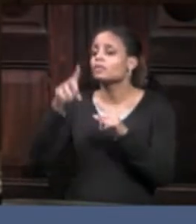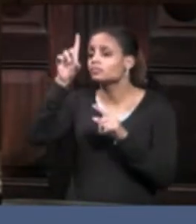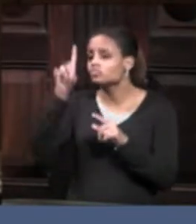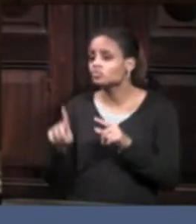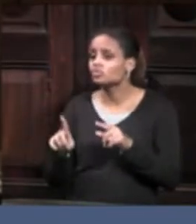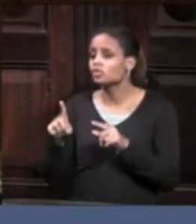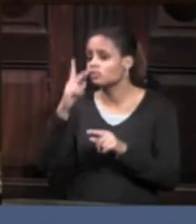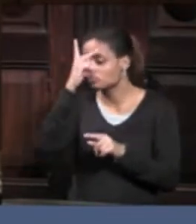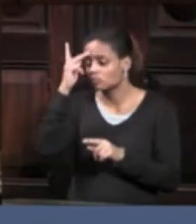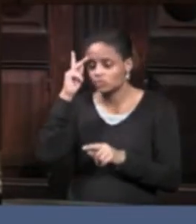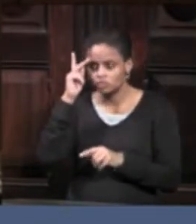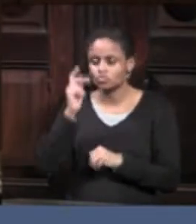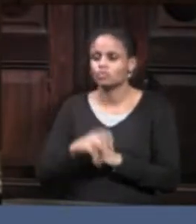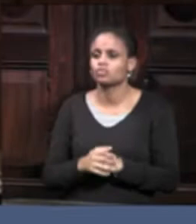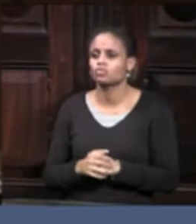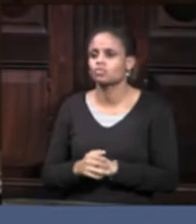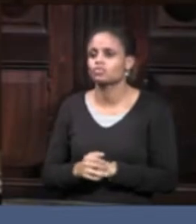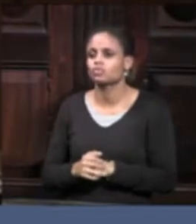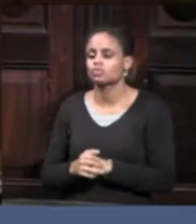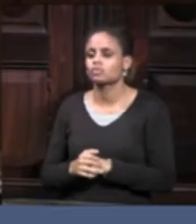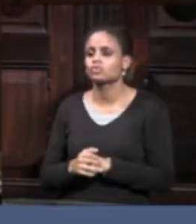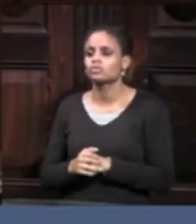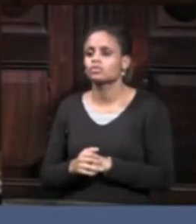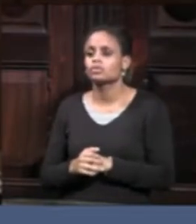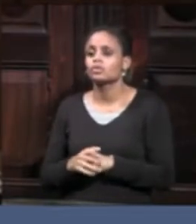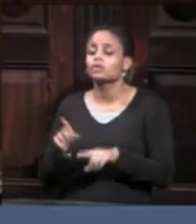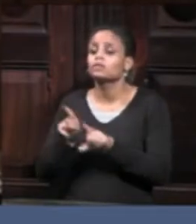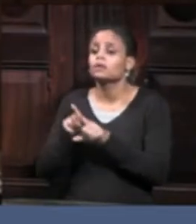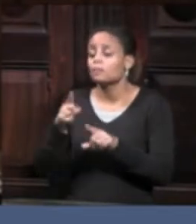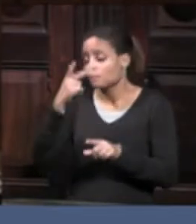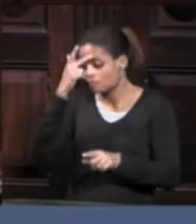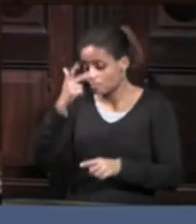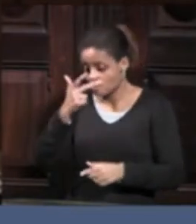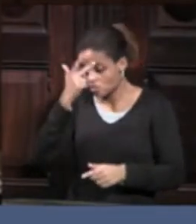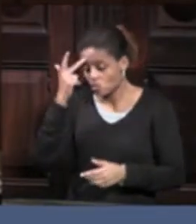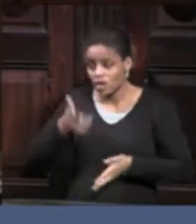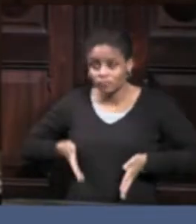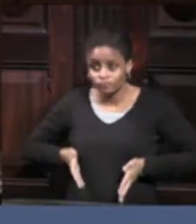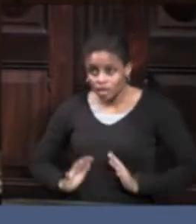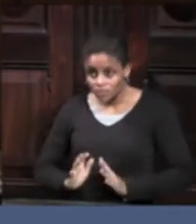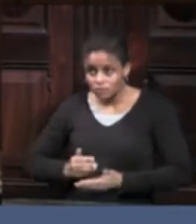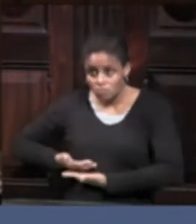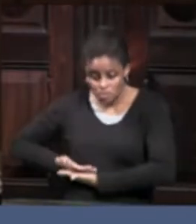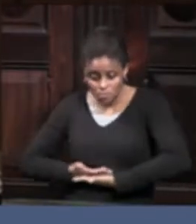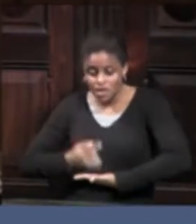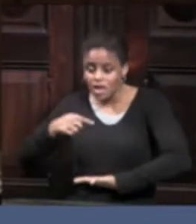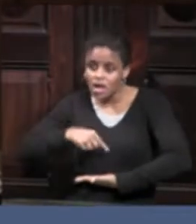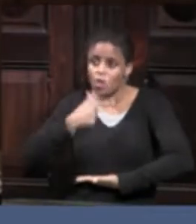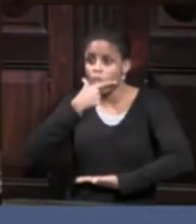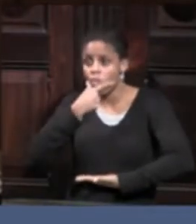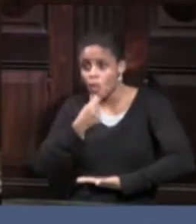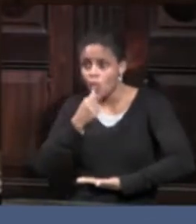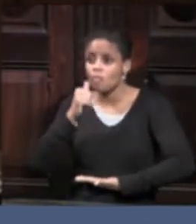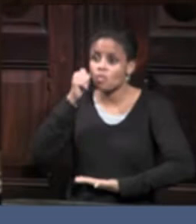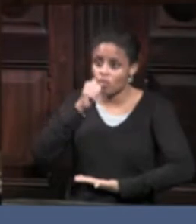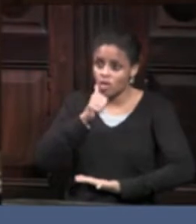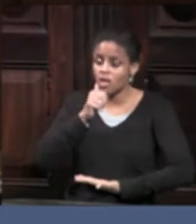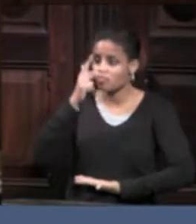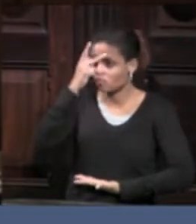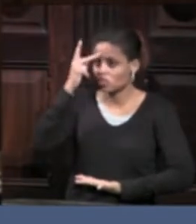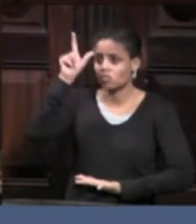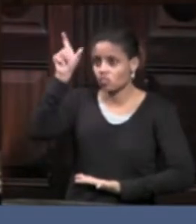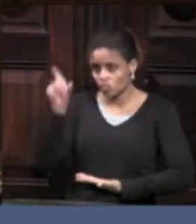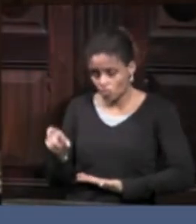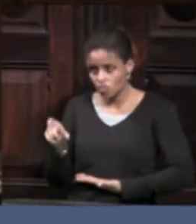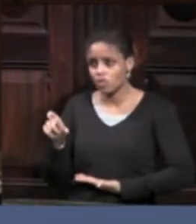quem nasce. Porque quem nasce é homem, quem nasce também é mulher, será mulher. É uma incoerência.